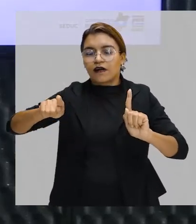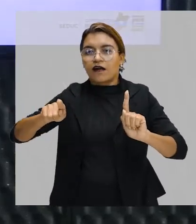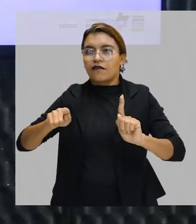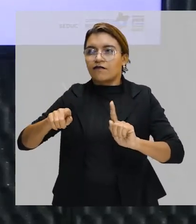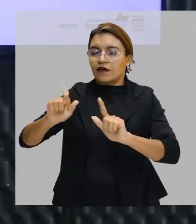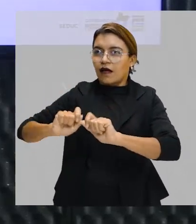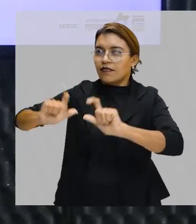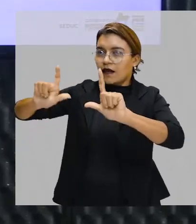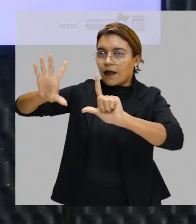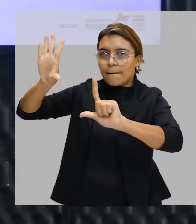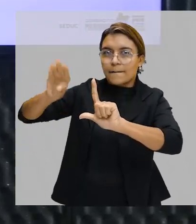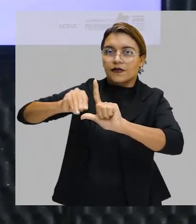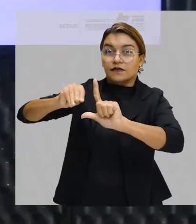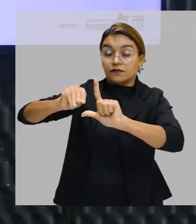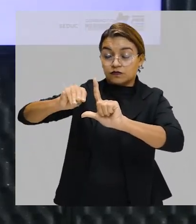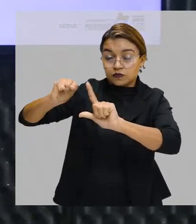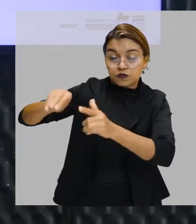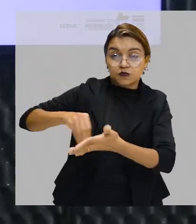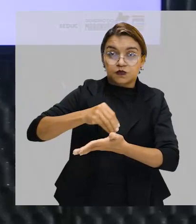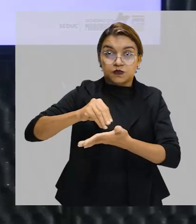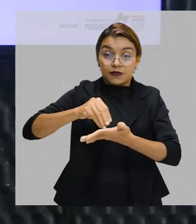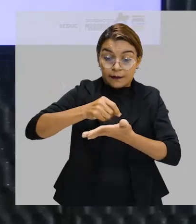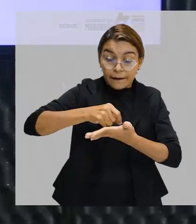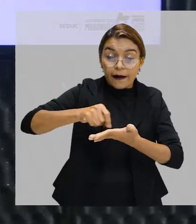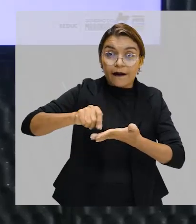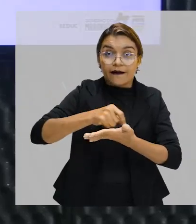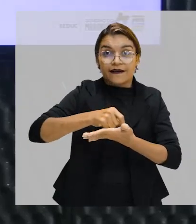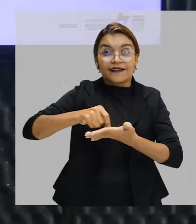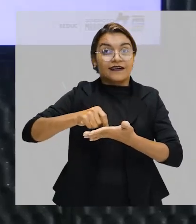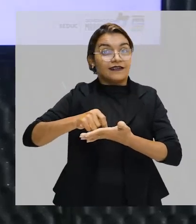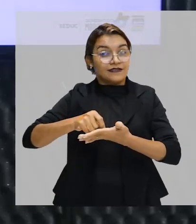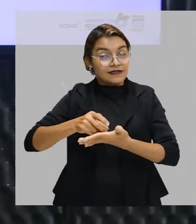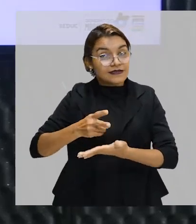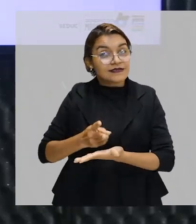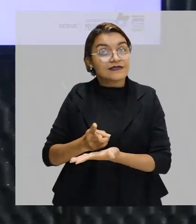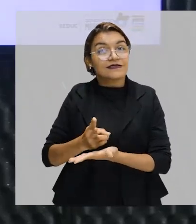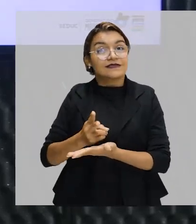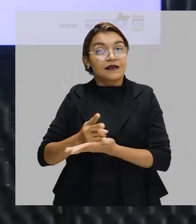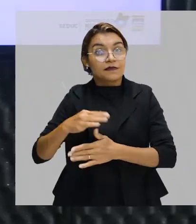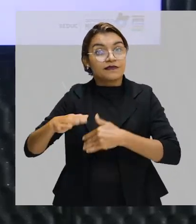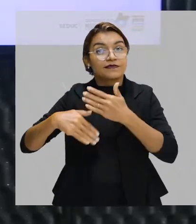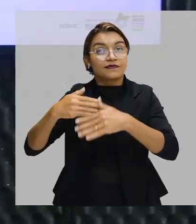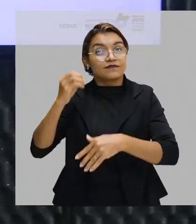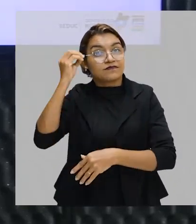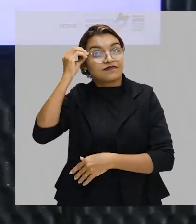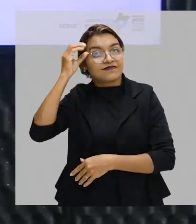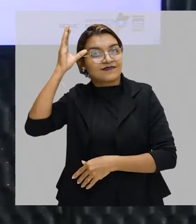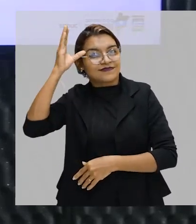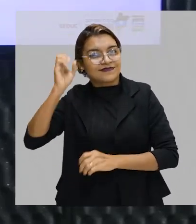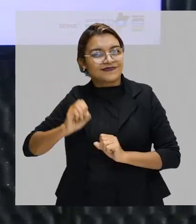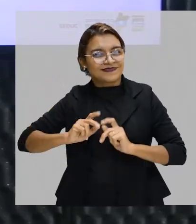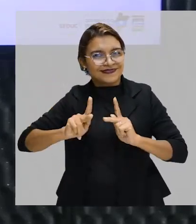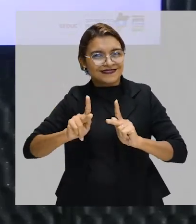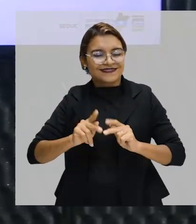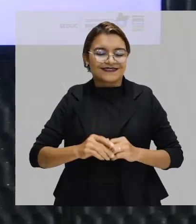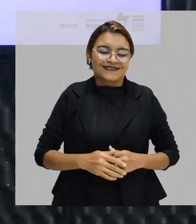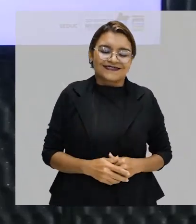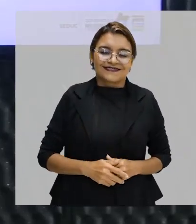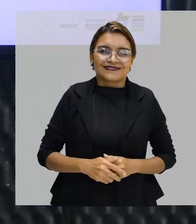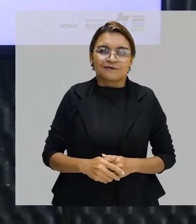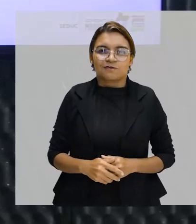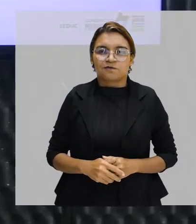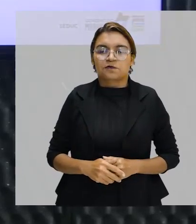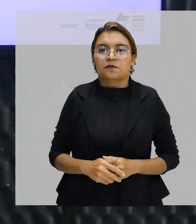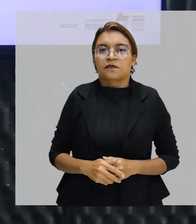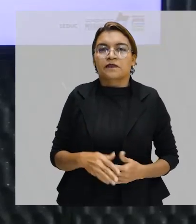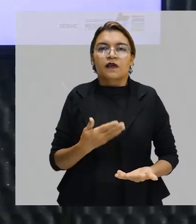tela. E aí você vai passar essa informação para o seu caderno e assim você vai continuar a desenvolver os seus estudos. Show de bola?